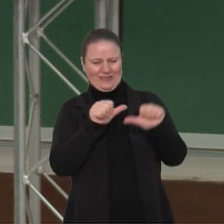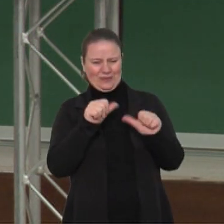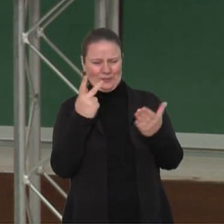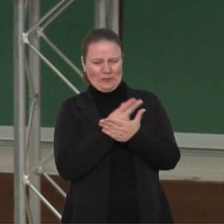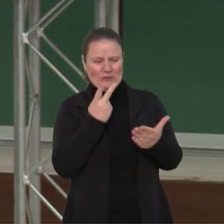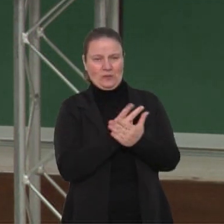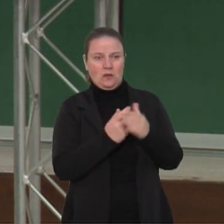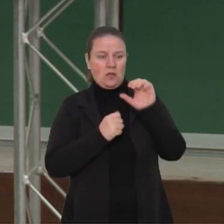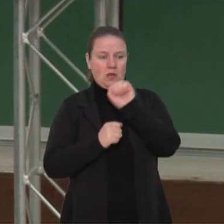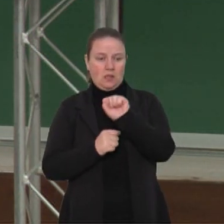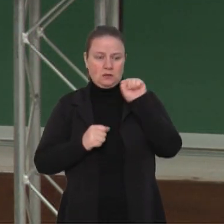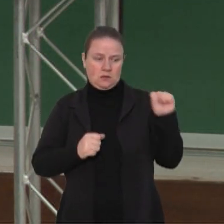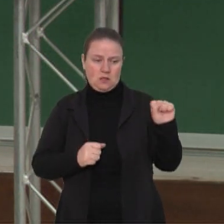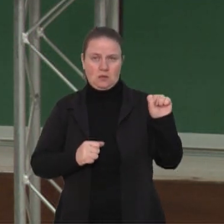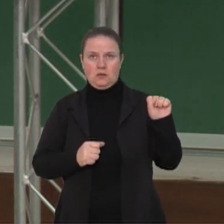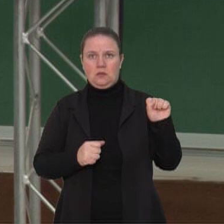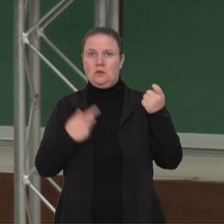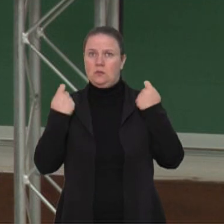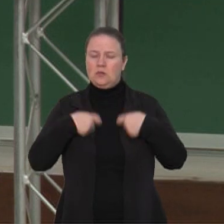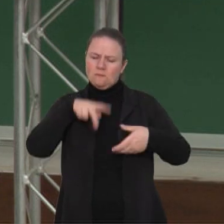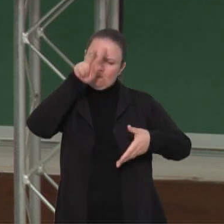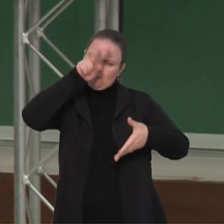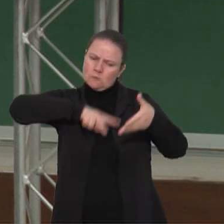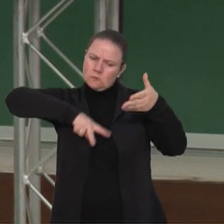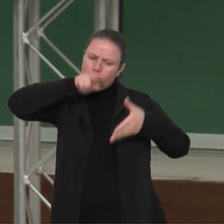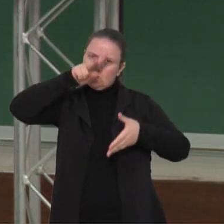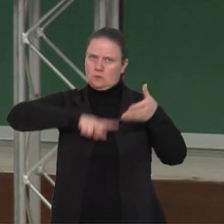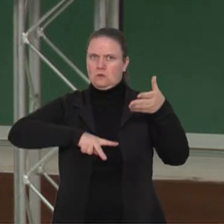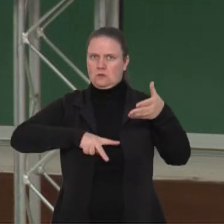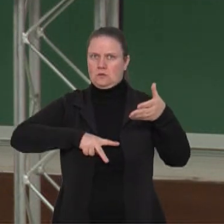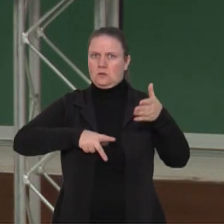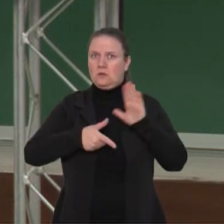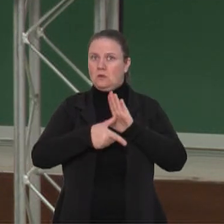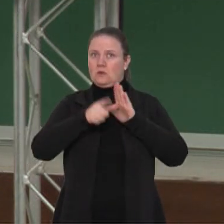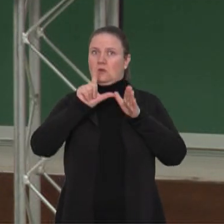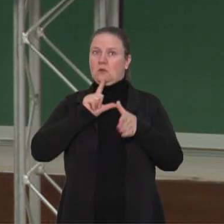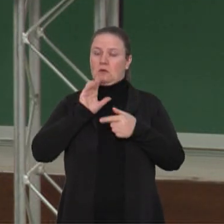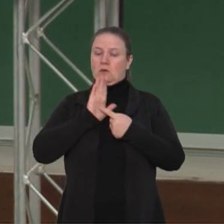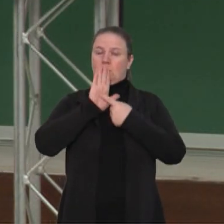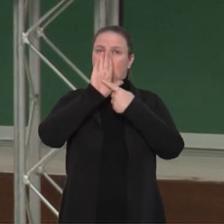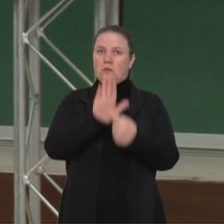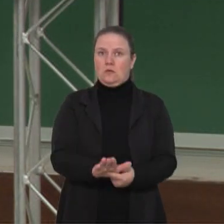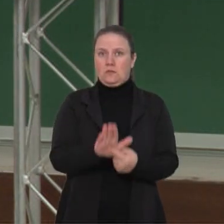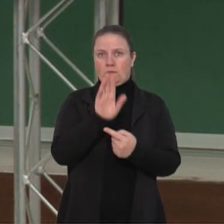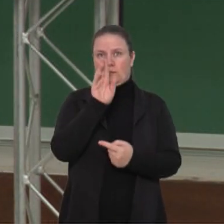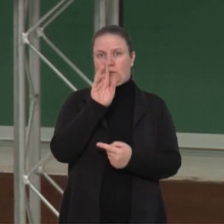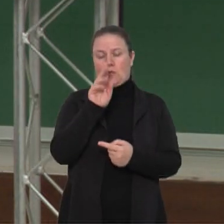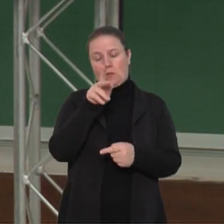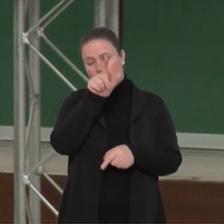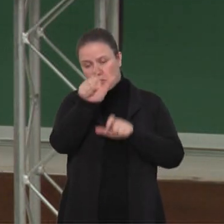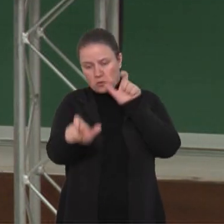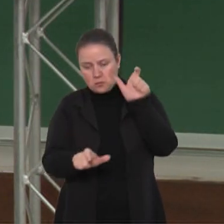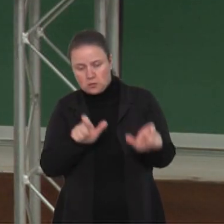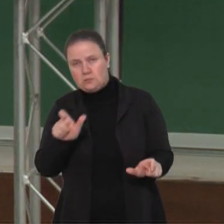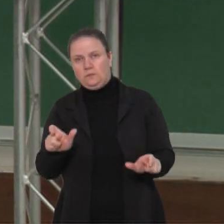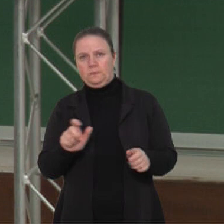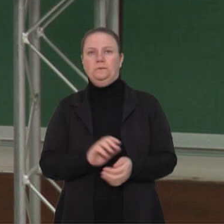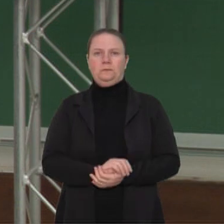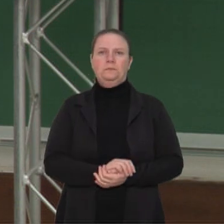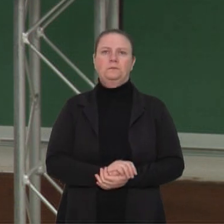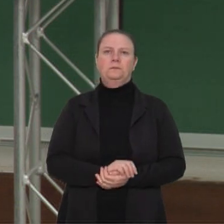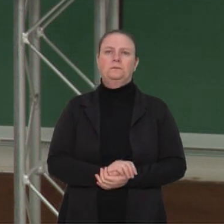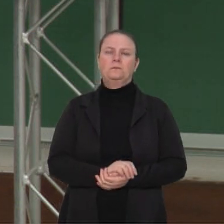fazer a revisão mesmo do teu texto, antes de você apresentá-lo ao teu público, tudo bem? E